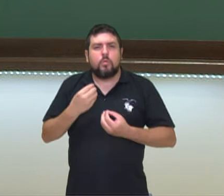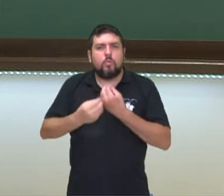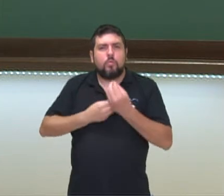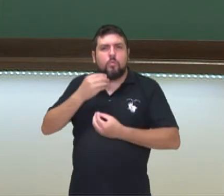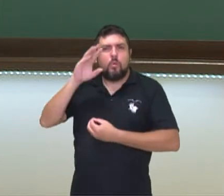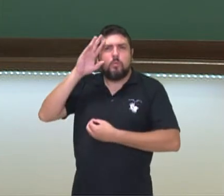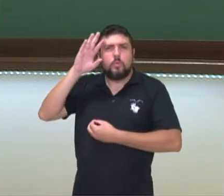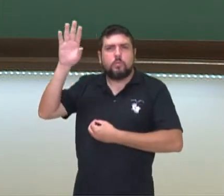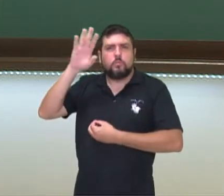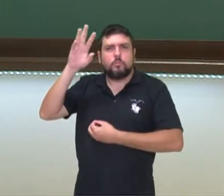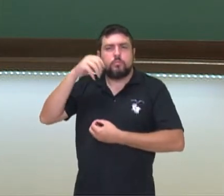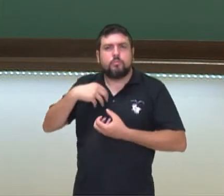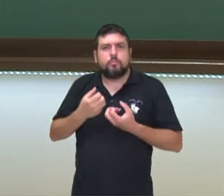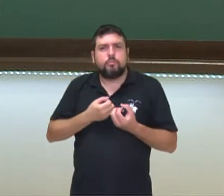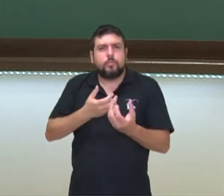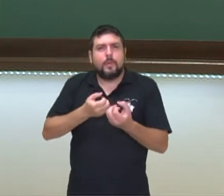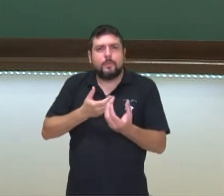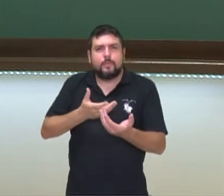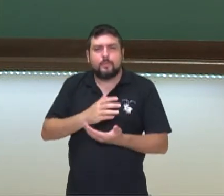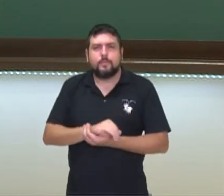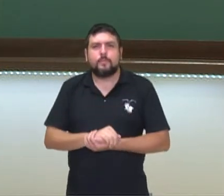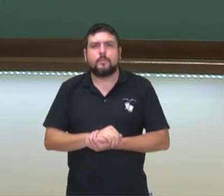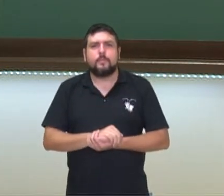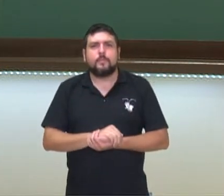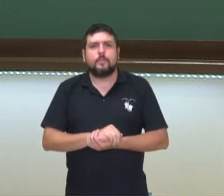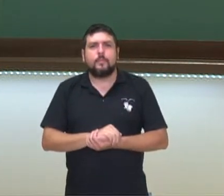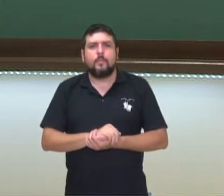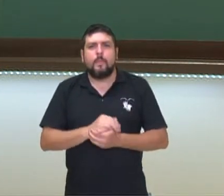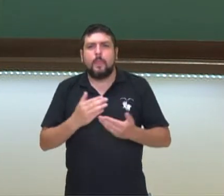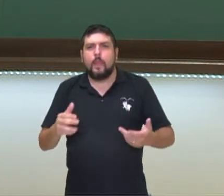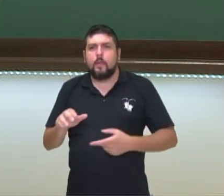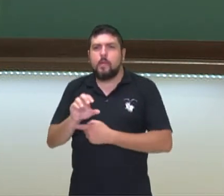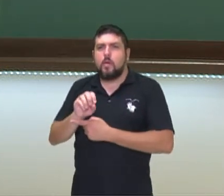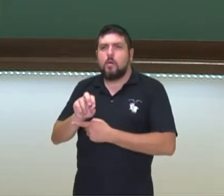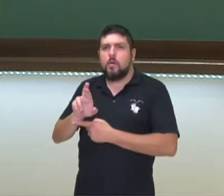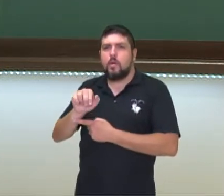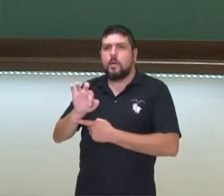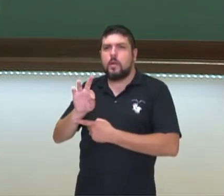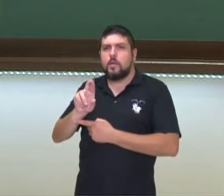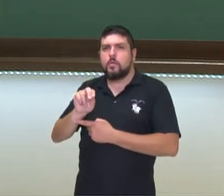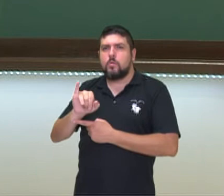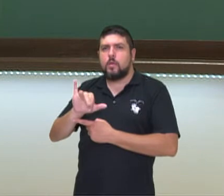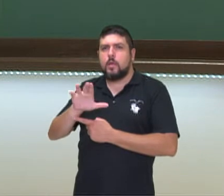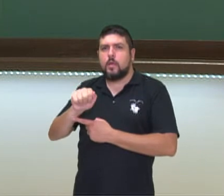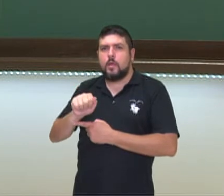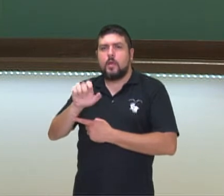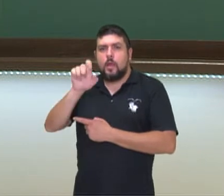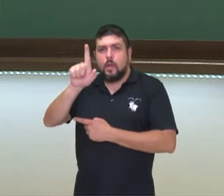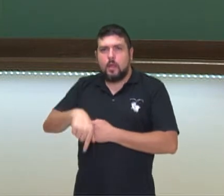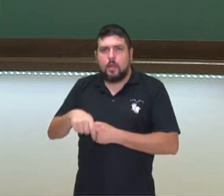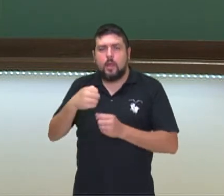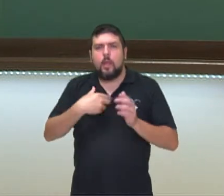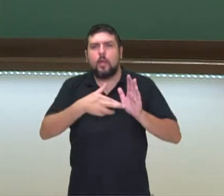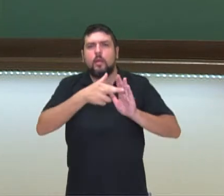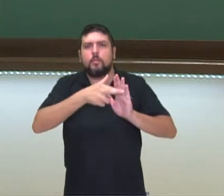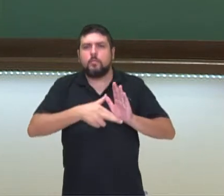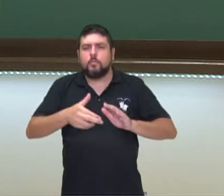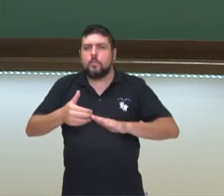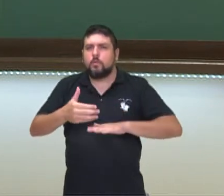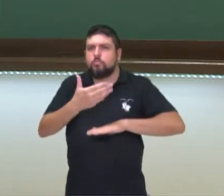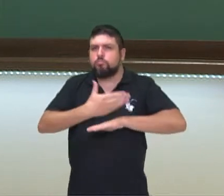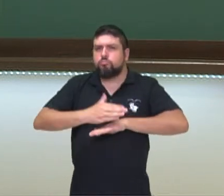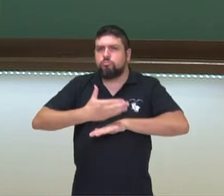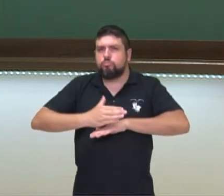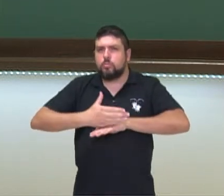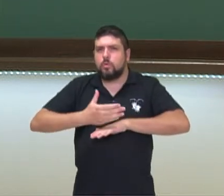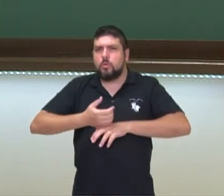você quer realmente transmitir. Então, quando falamos de oratória, falamos de algumas técnicas para conseguir falar bem em